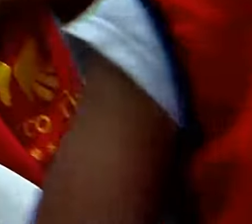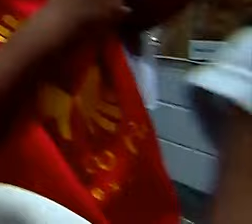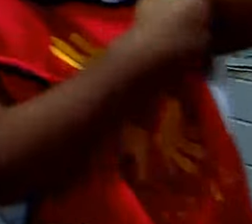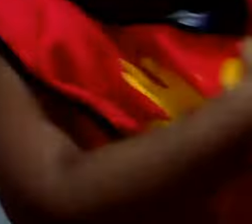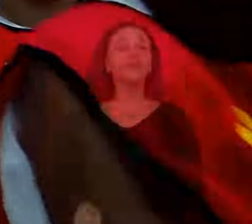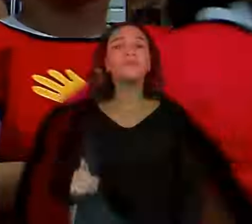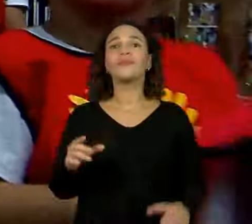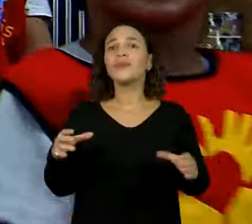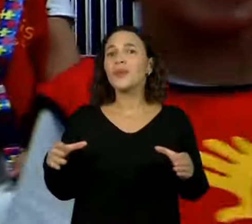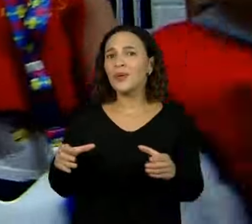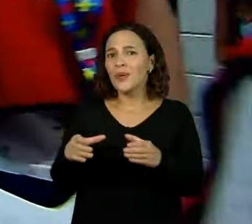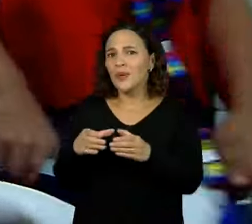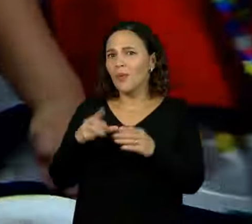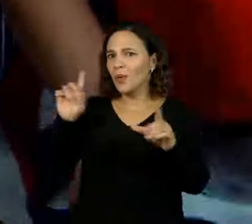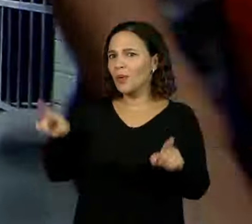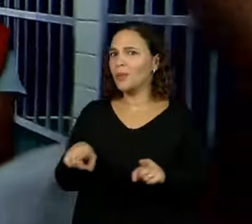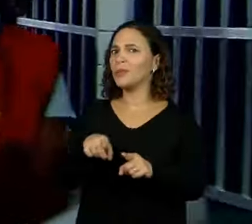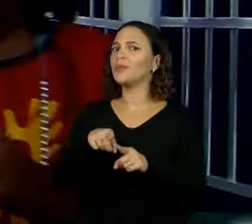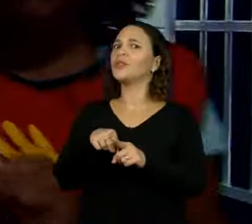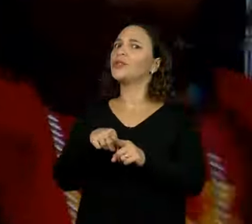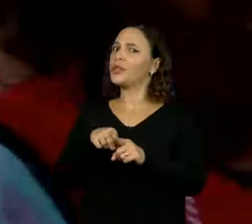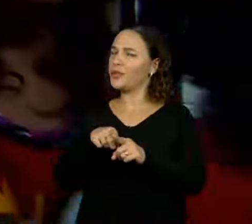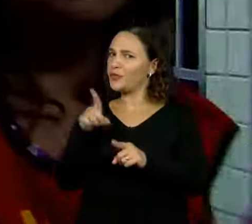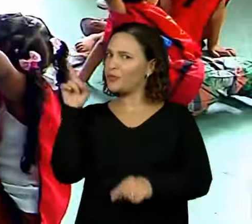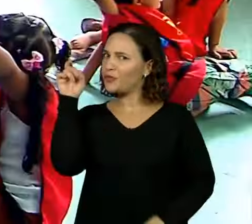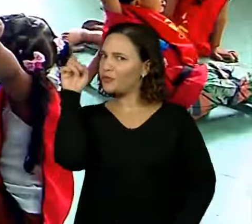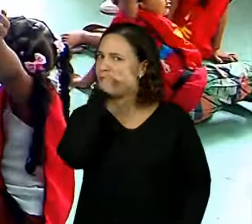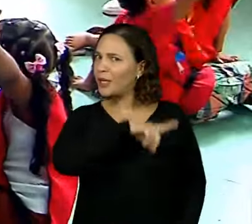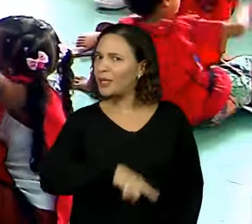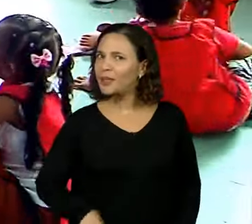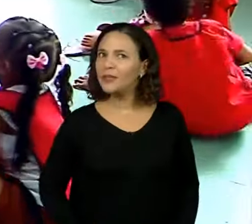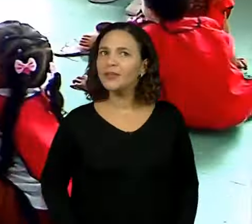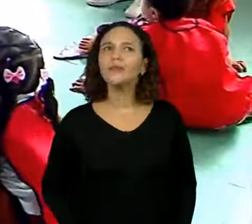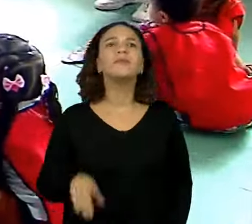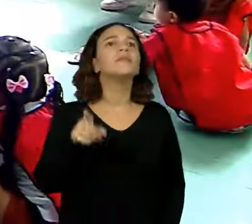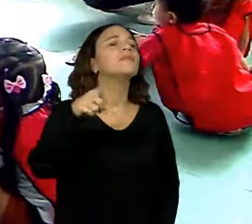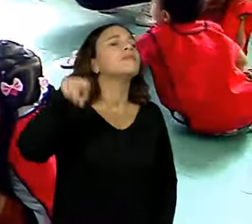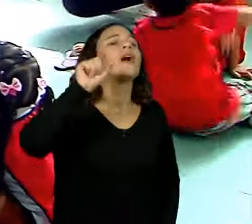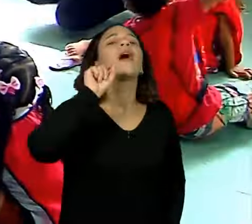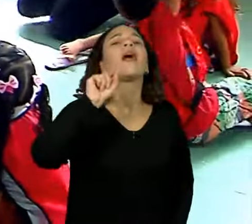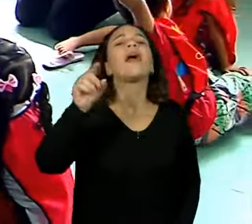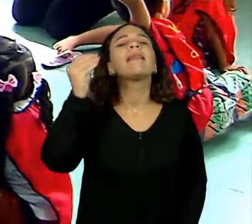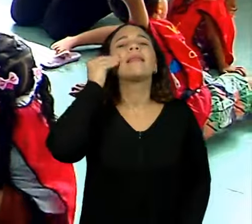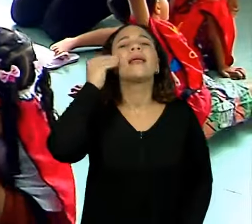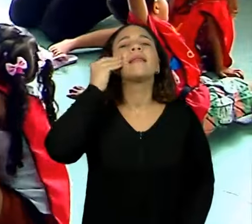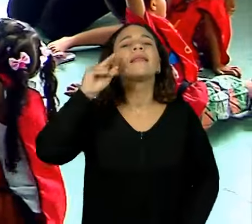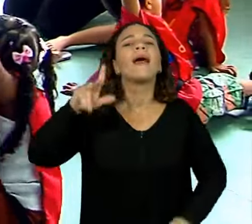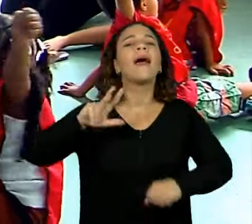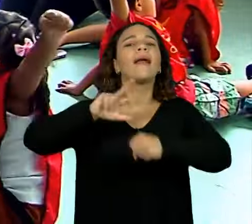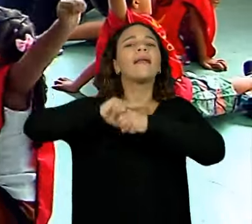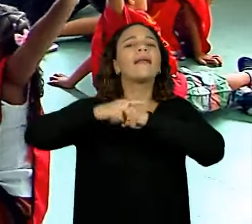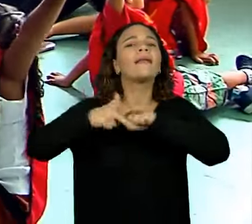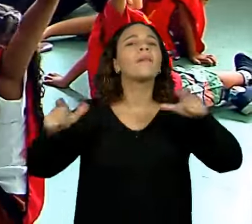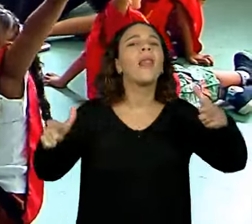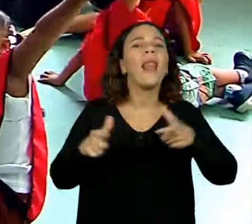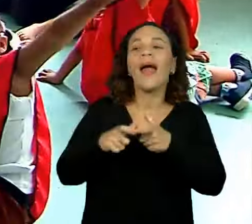Um grupo que tem uma missão muito difícil. Quem vai combater a dengue?